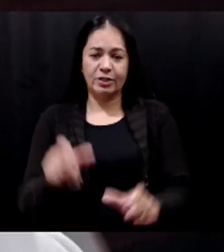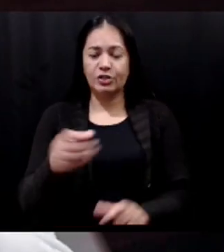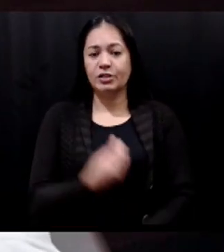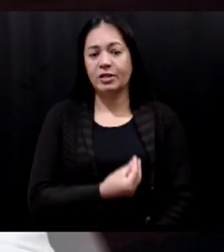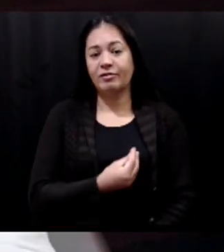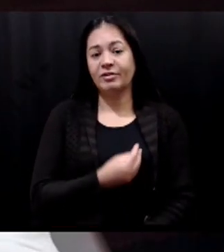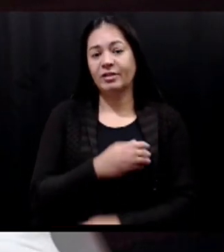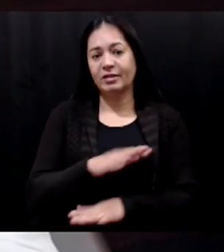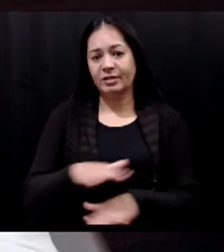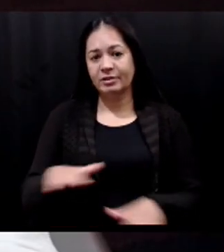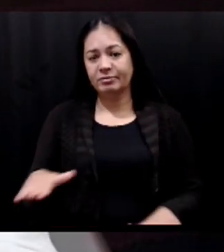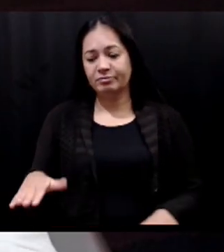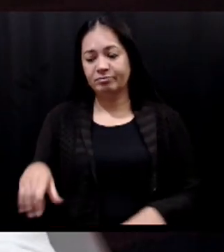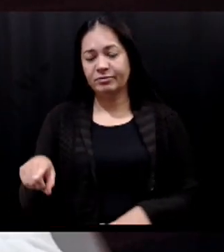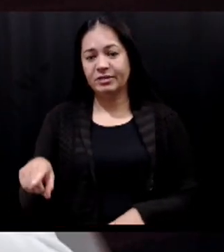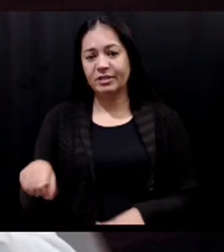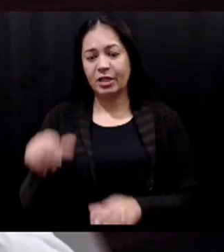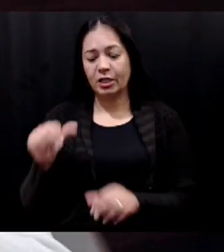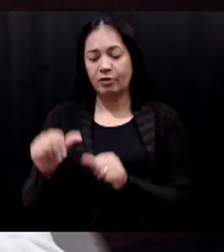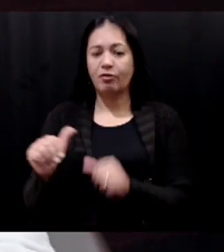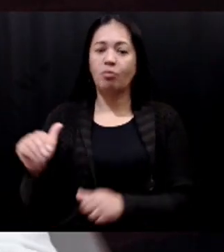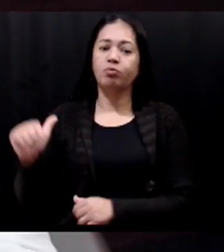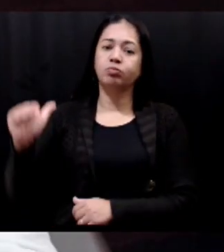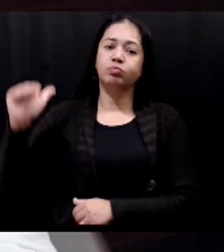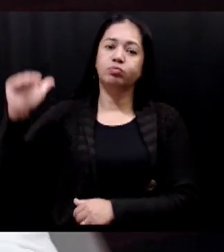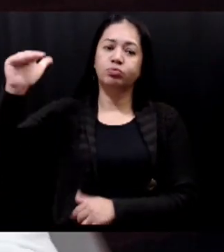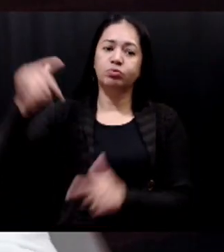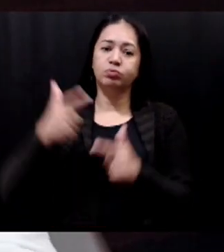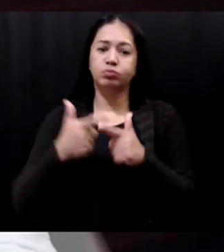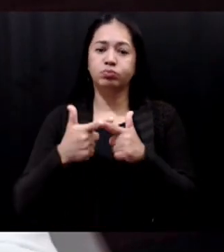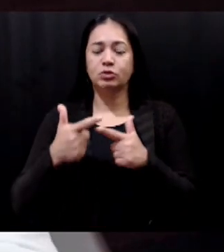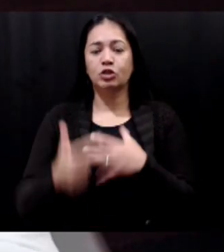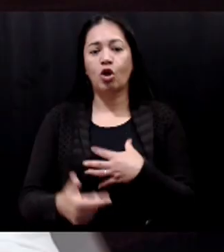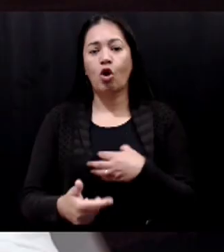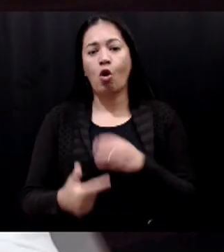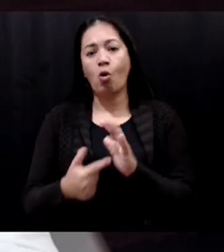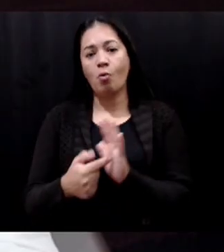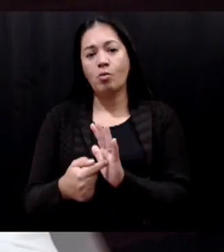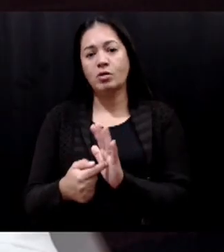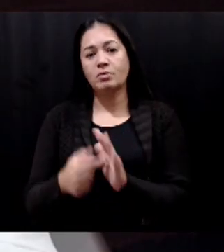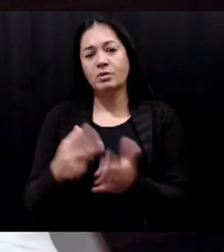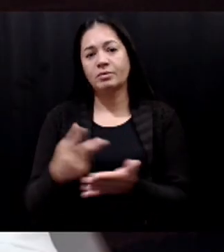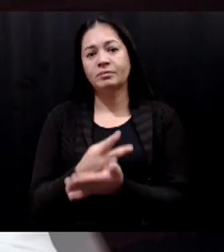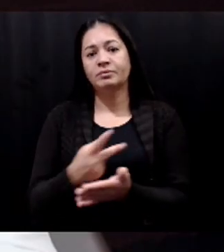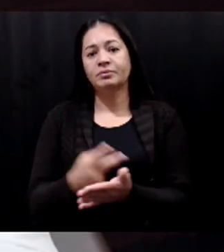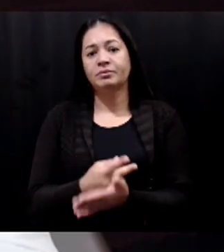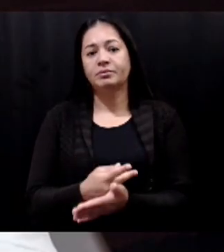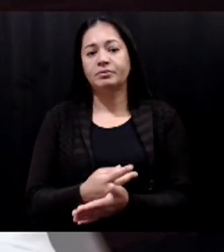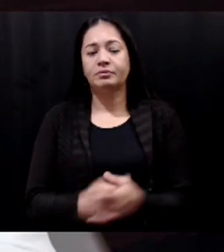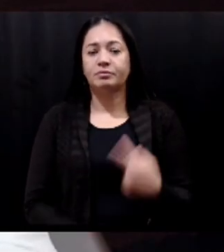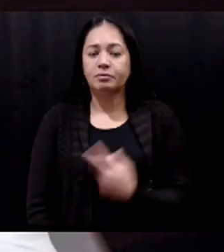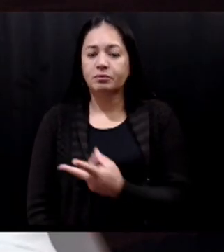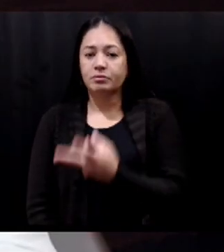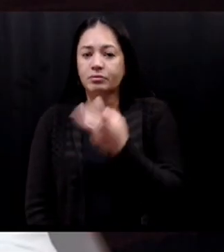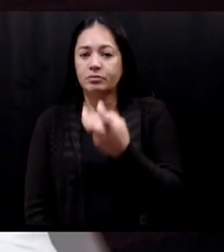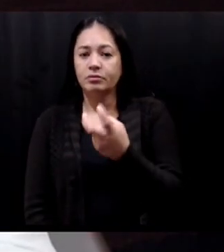se tornar um adulto com problemas e comportamentos disfuncionais, né. A gente vê muito, por exemplo, uma criança que se alimenta,